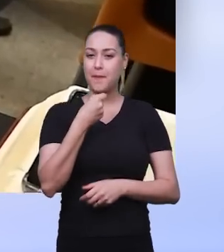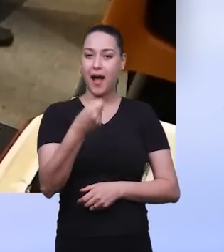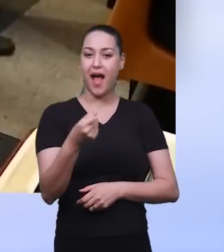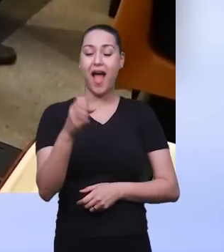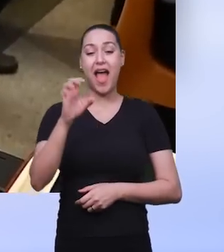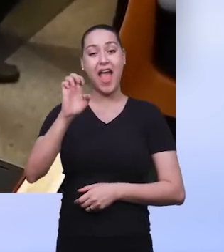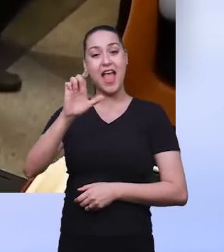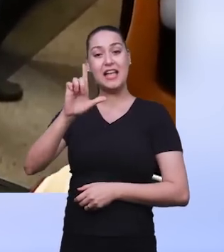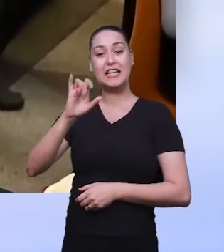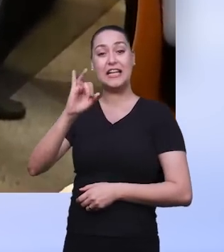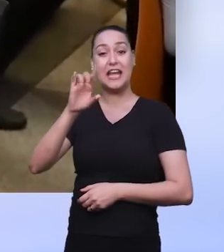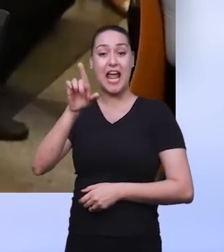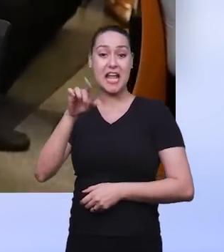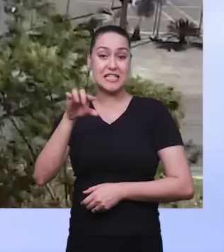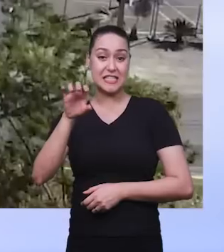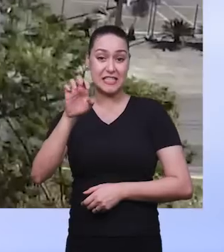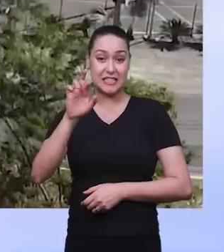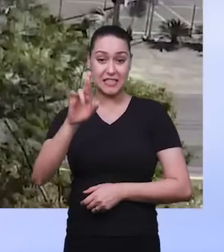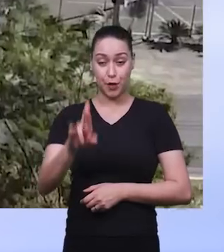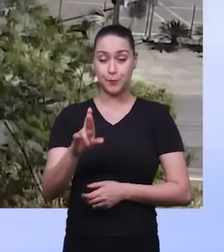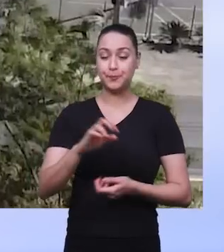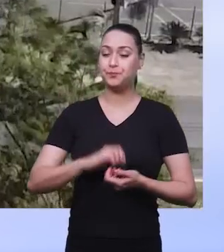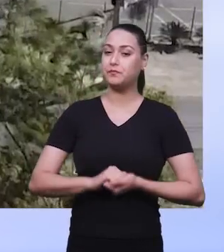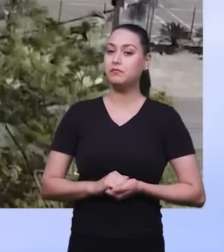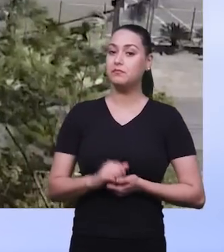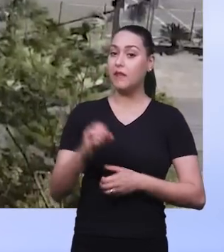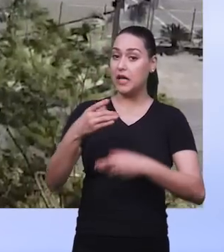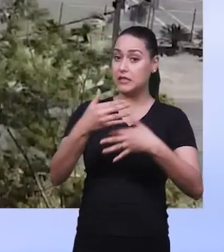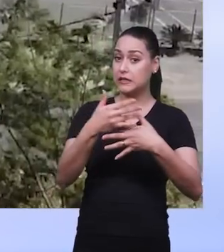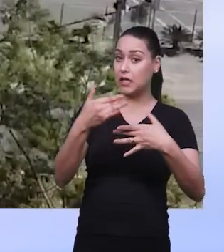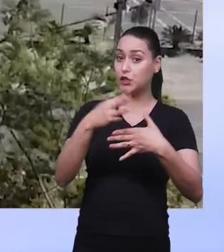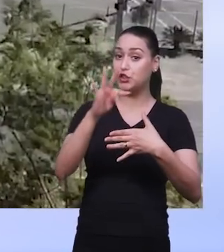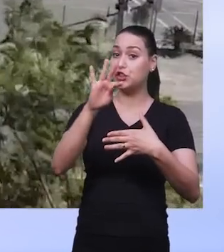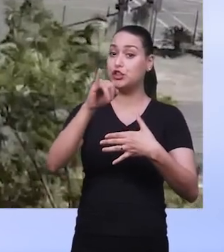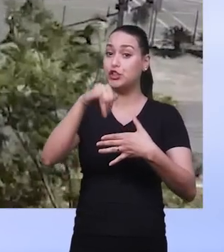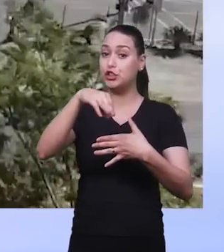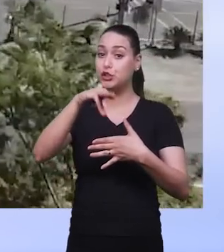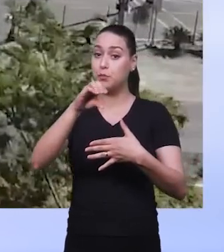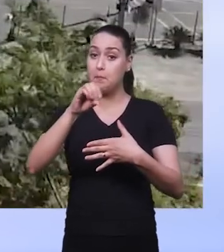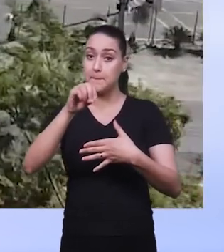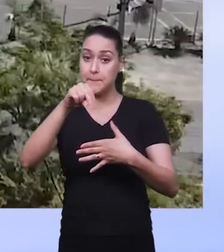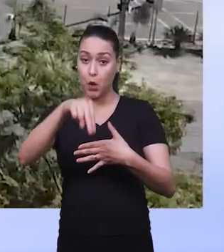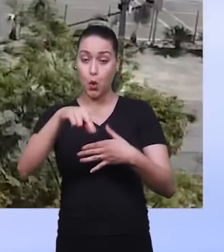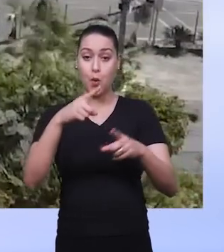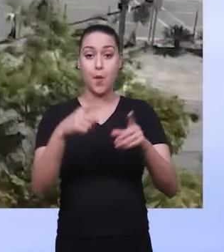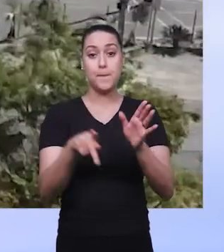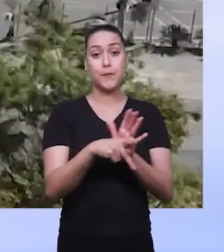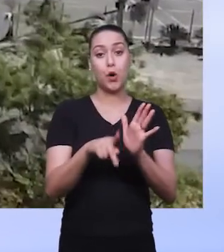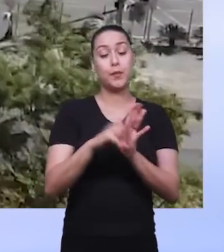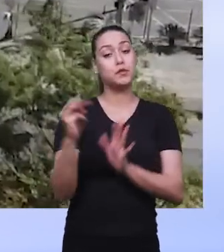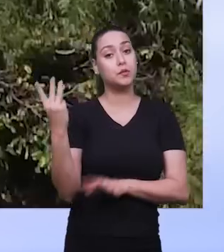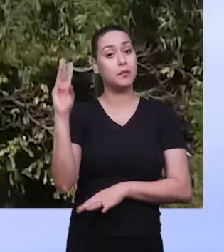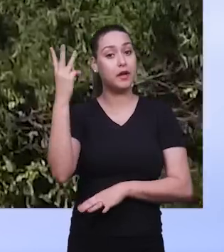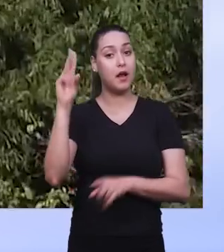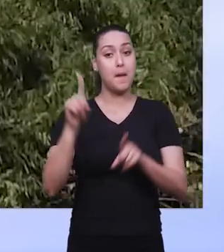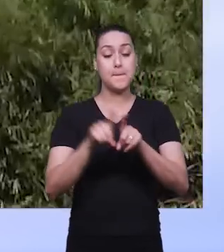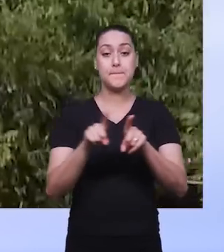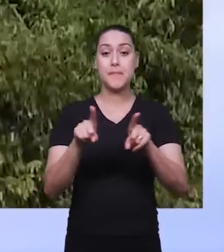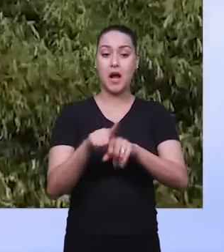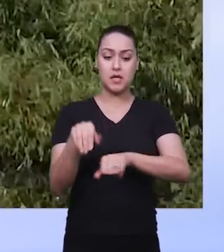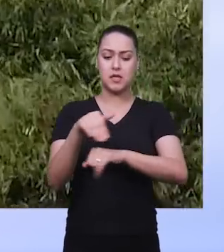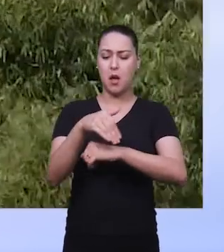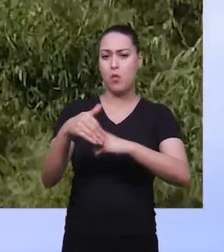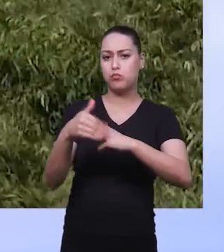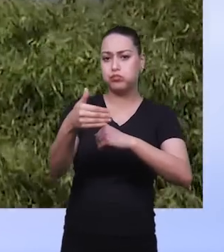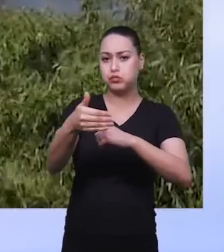jornalista Eliezer Rodrigues. A cidade de Timon fica localizada no estado do Maranhão. Faz fronteira com